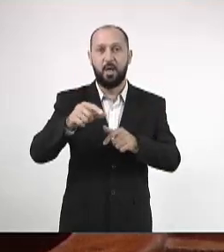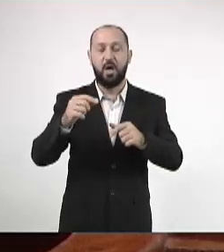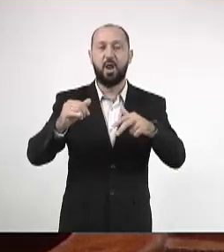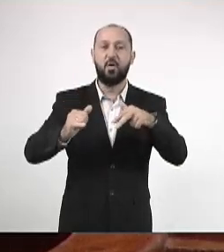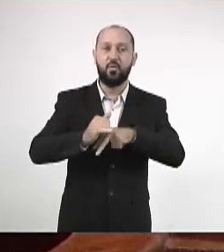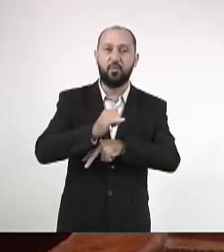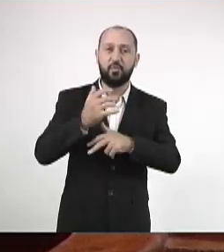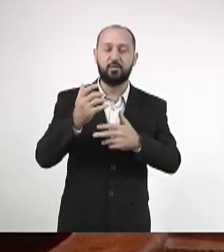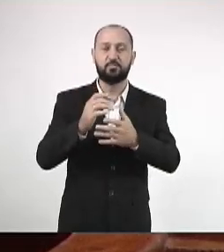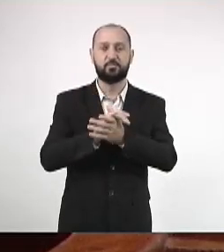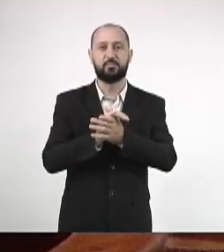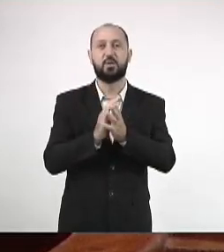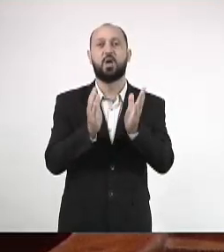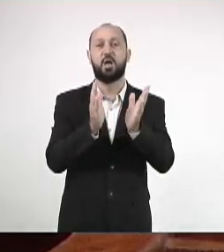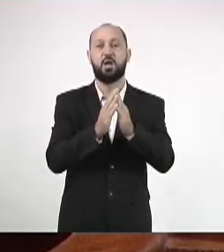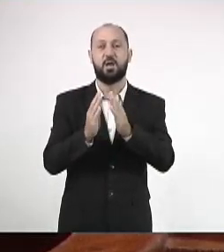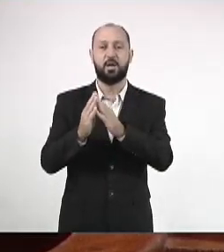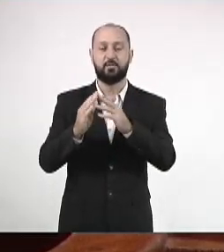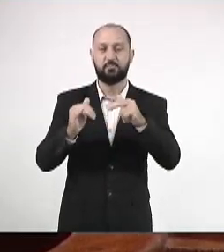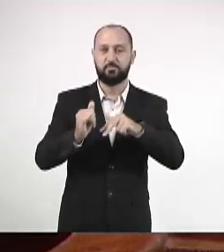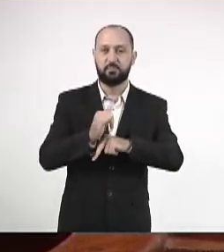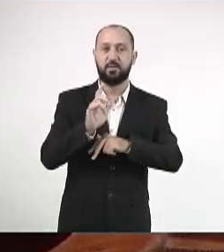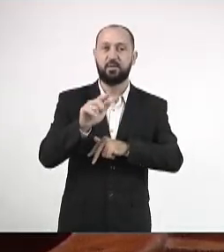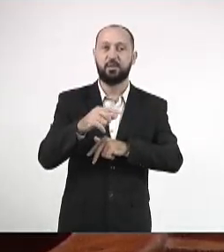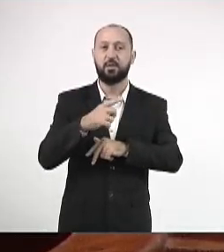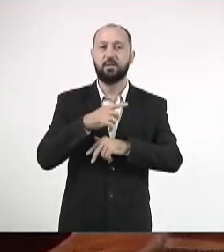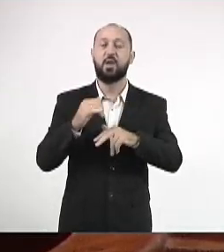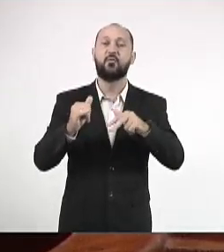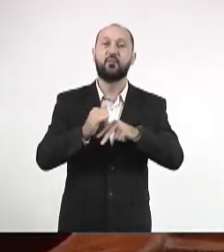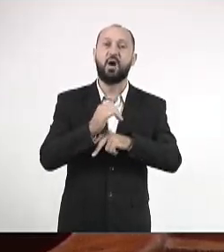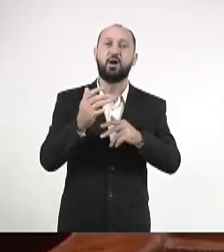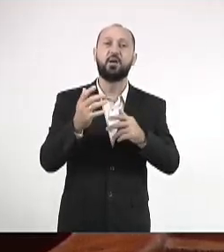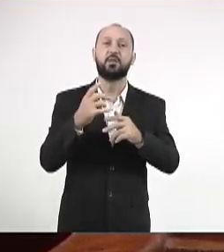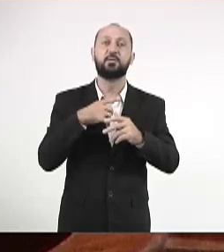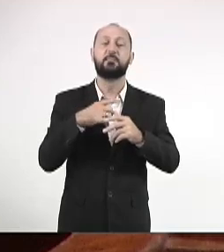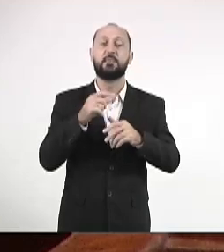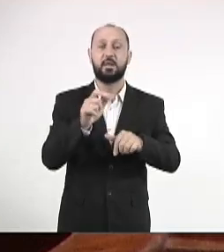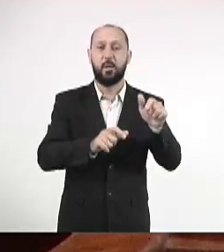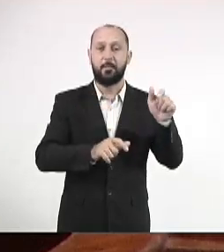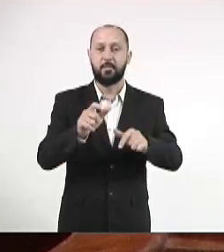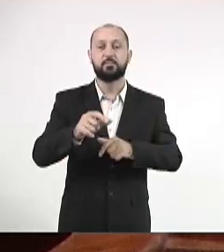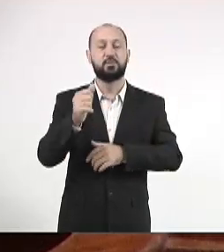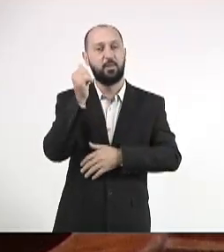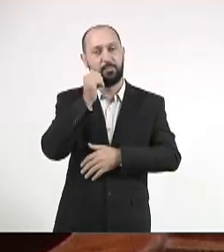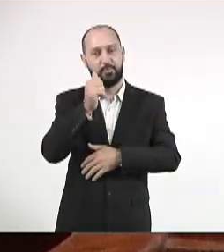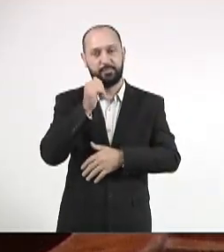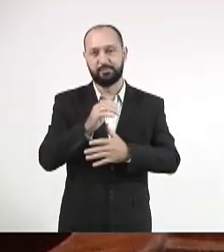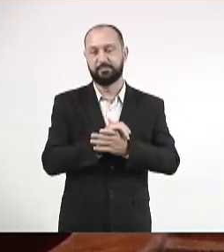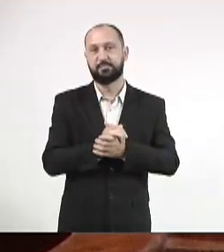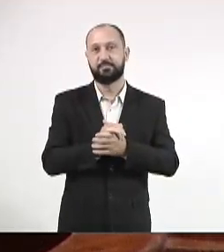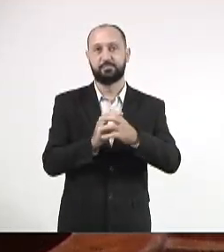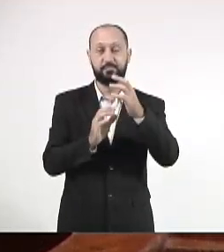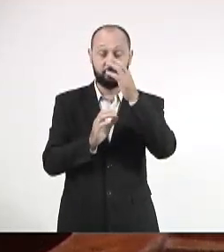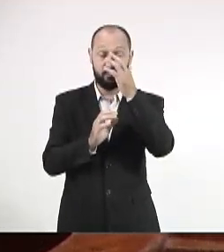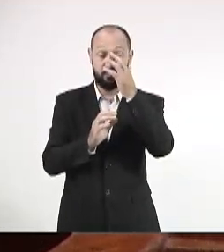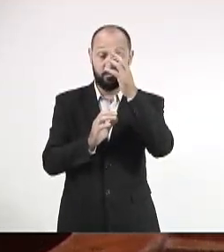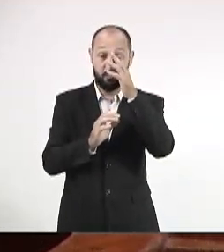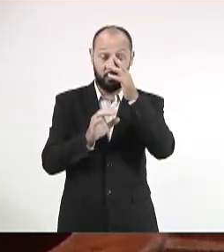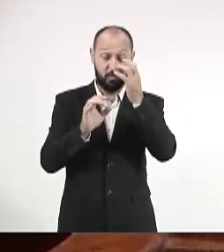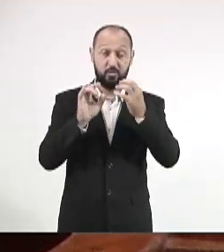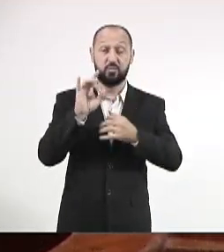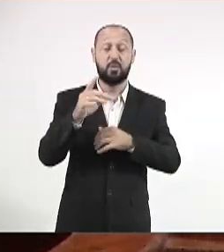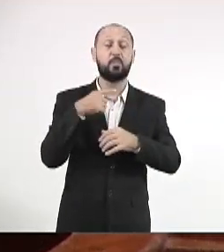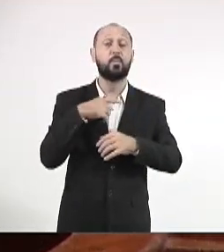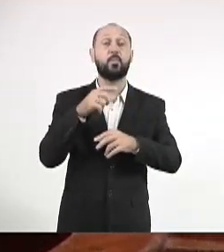vítimas de violência doméstica e que eram violentadas por serem mulheres, simplesmente pelo fato